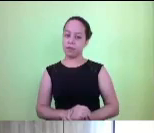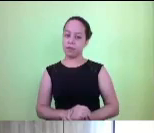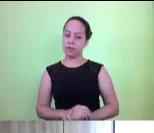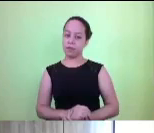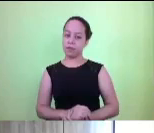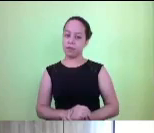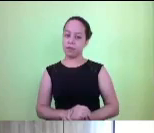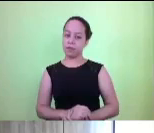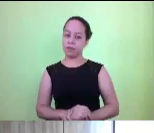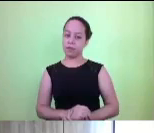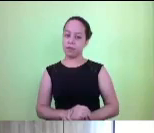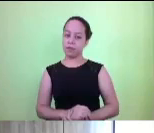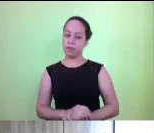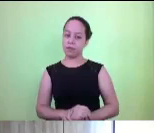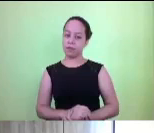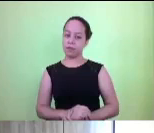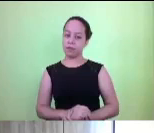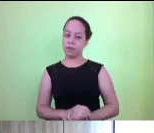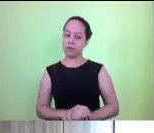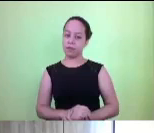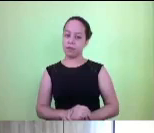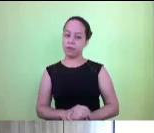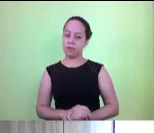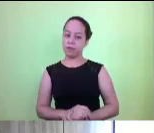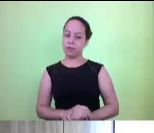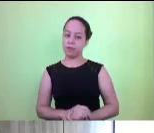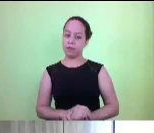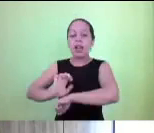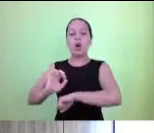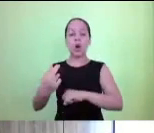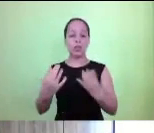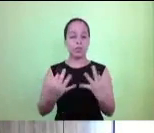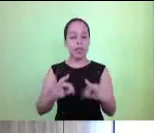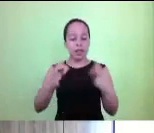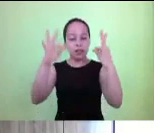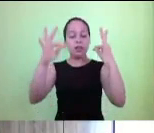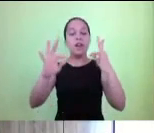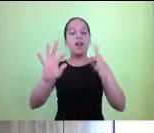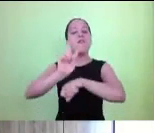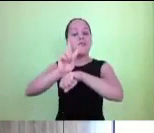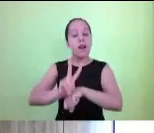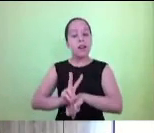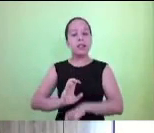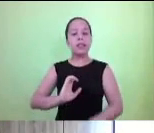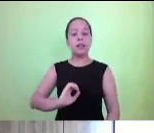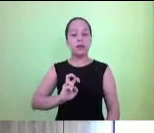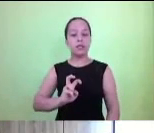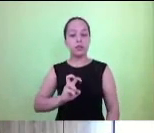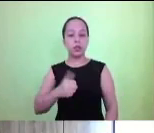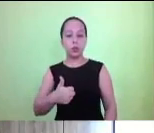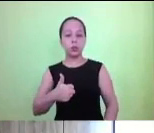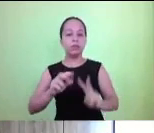curso superior de tecnologia. Código de vaga 051, ampla concorrência.